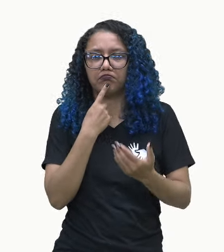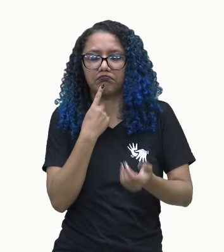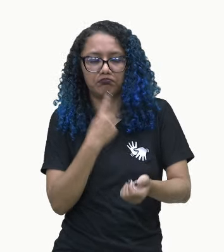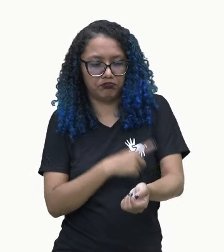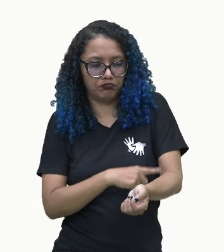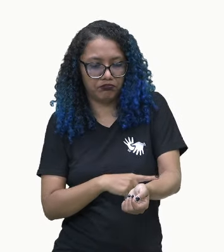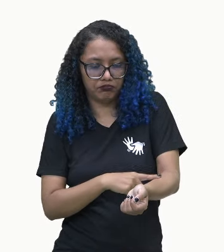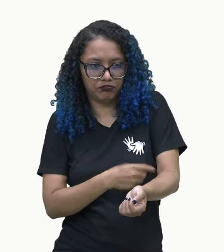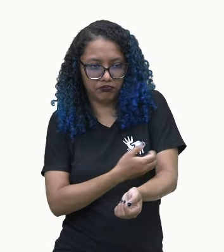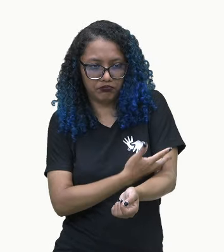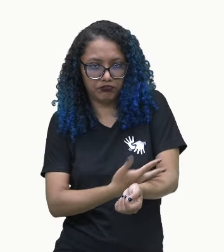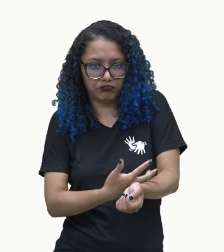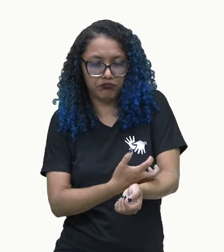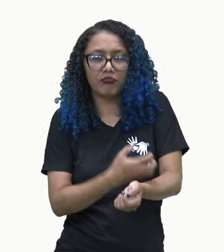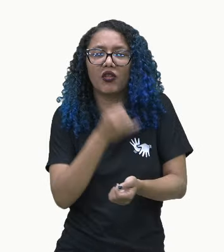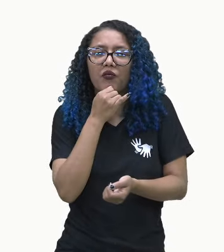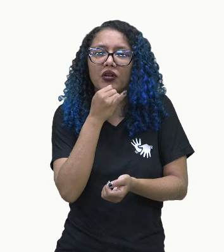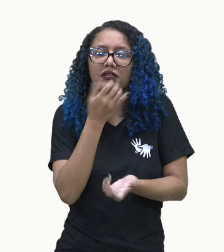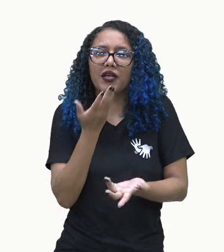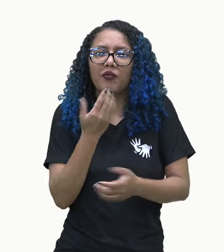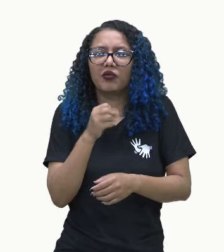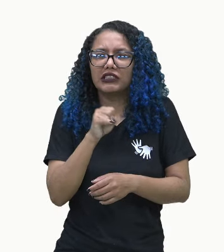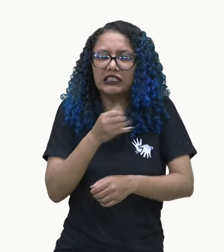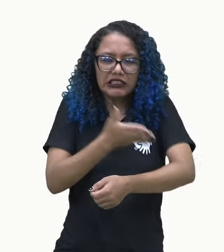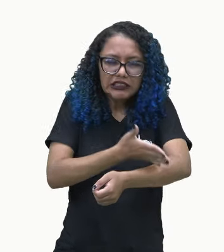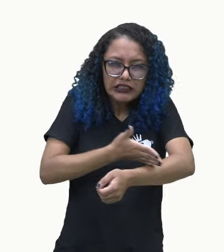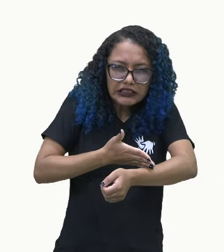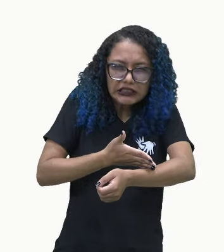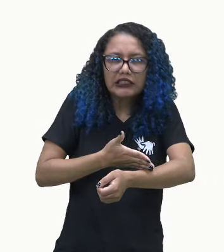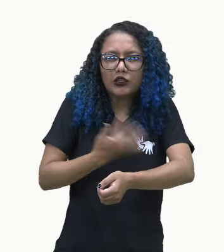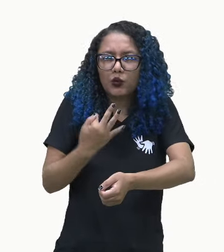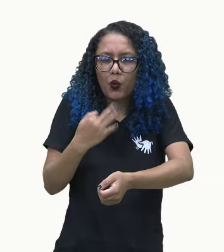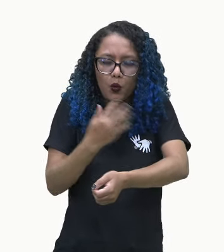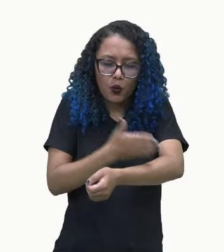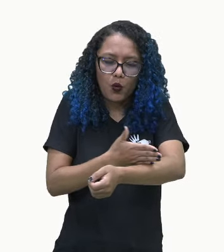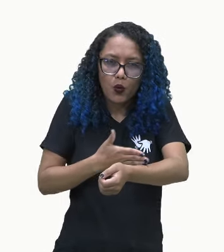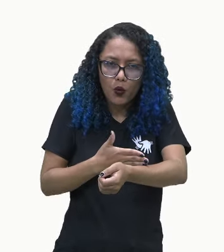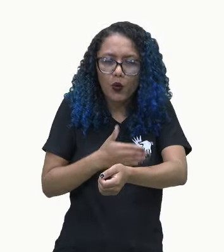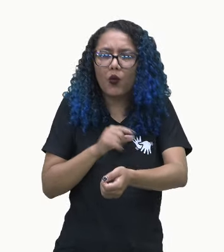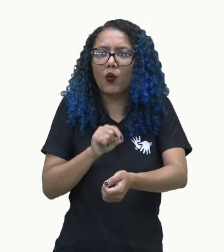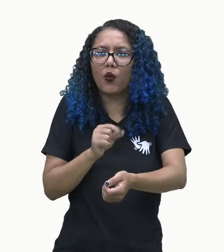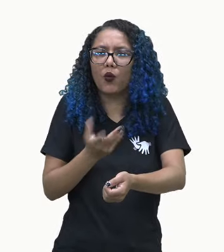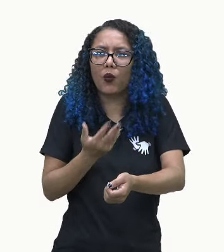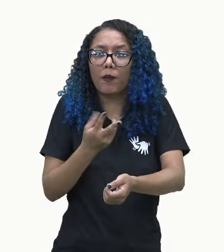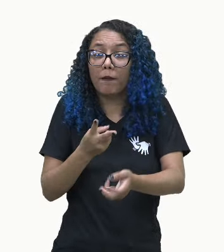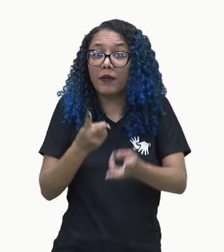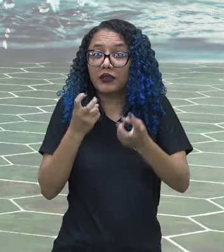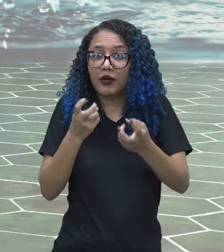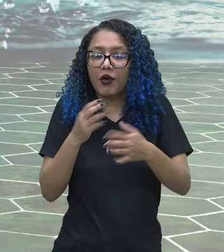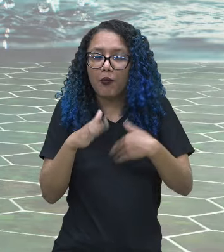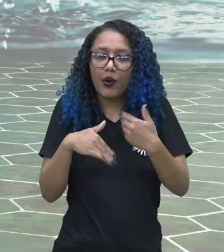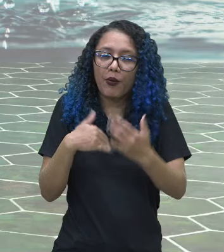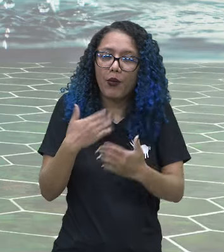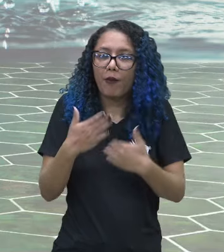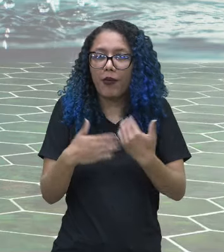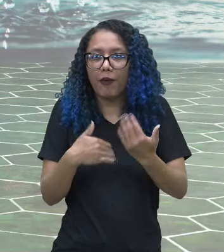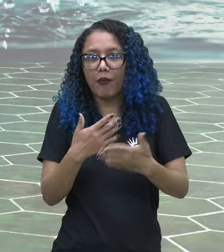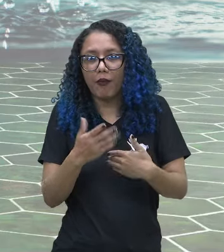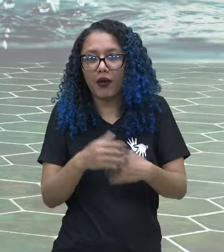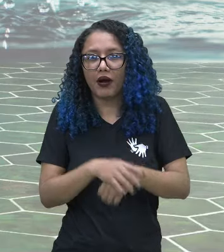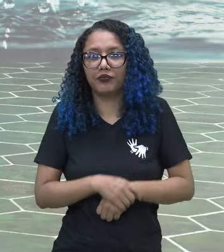nunca aí teve algum problema, né, de algum ferimento e que você percebeu depois de um tempo que